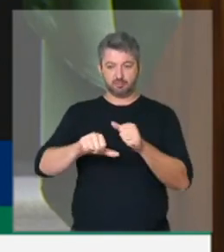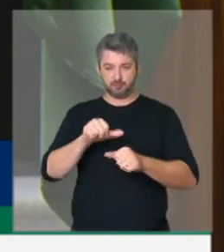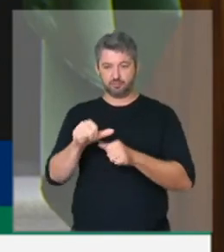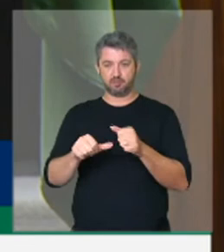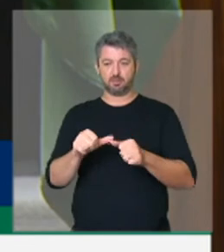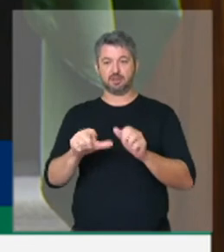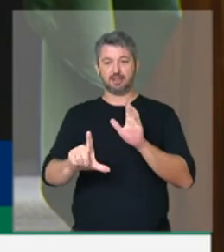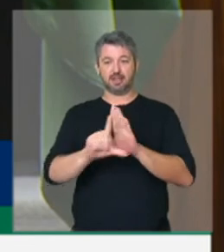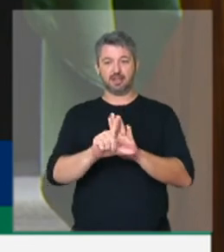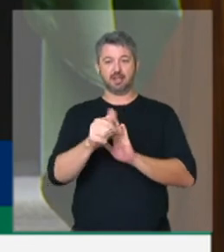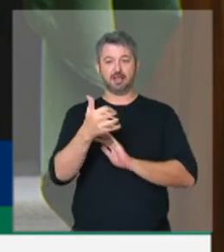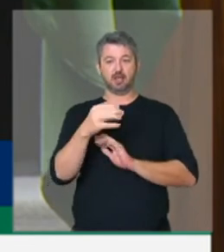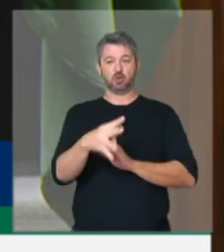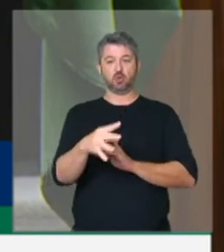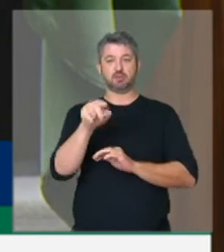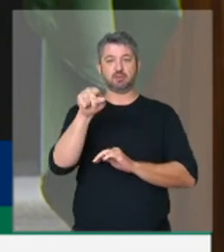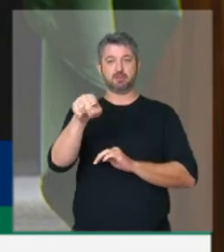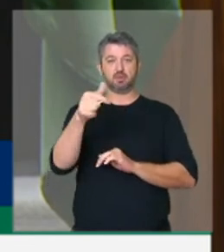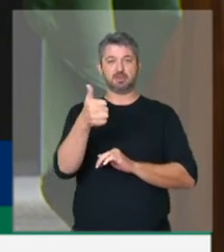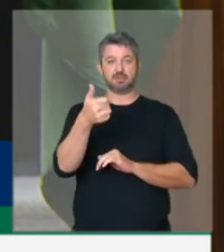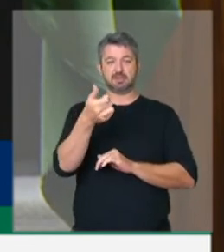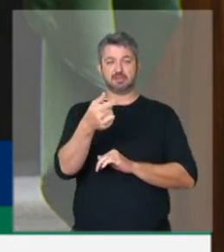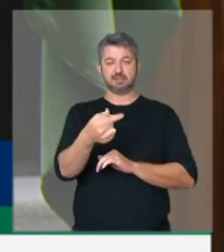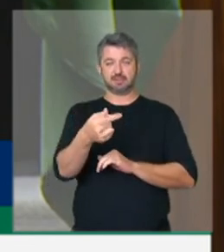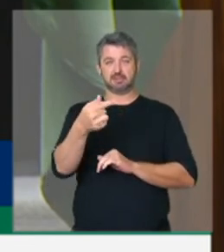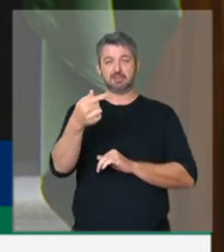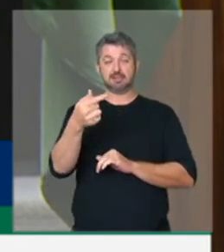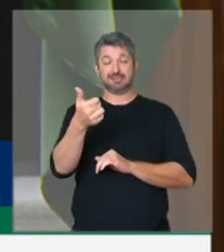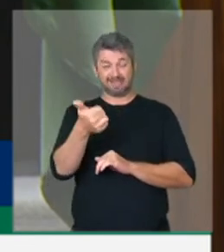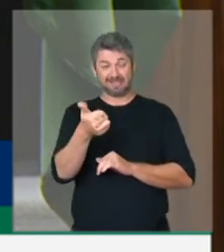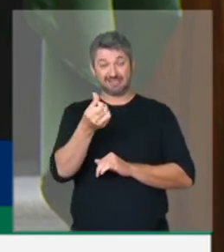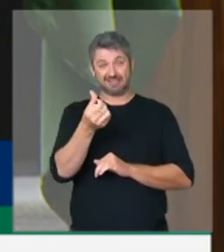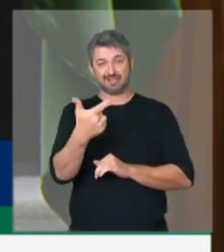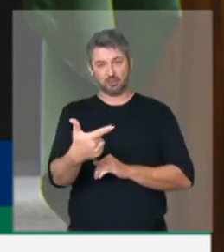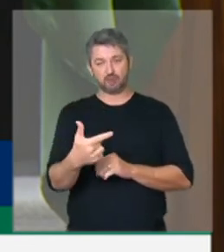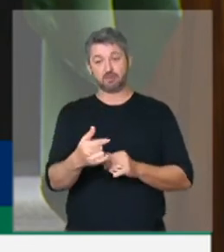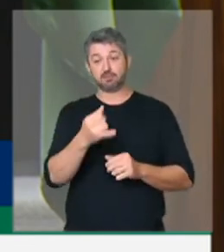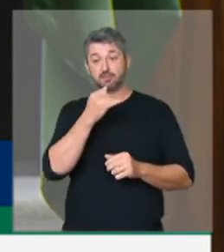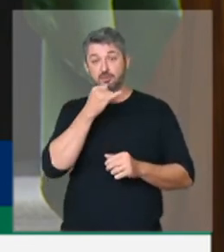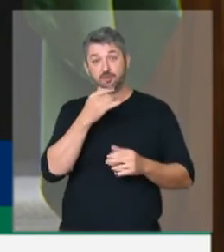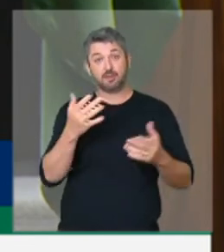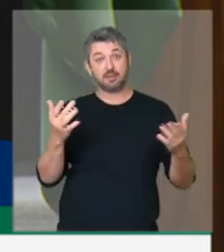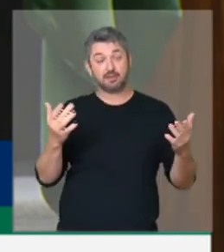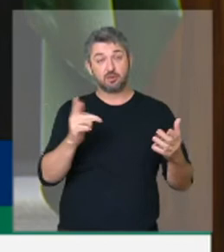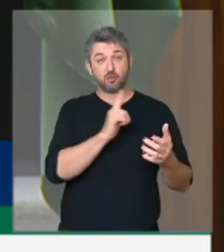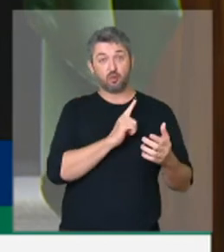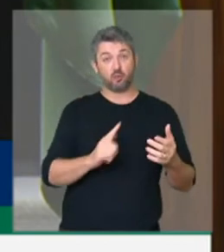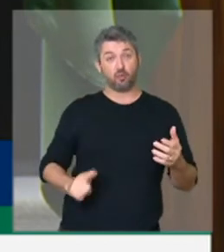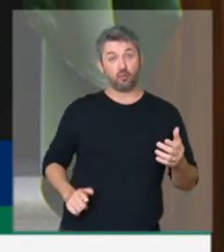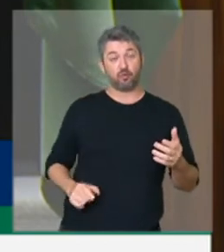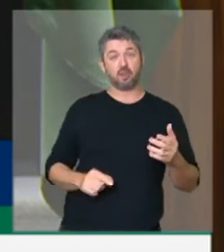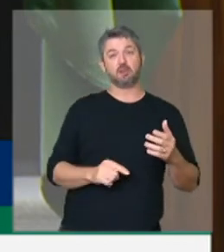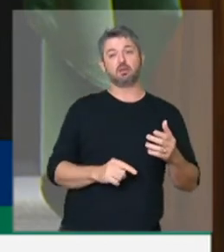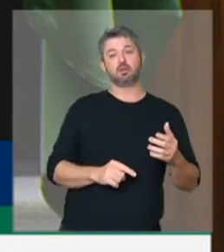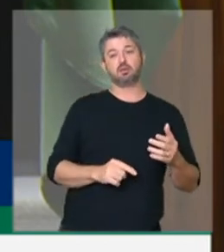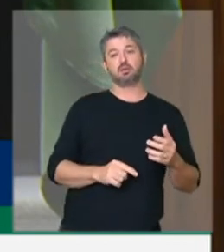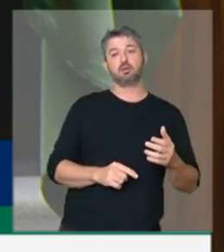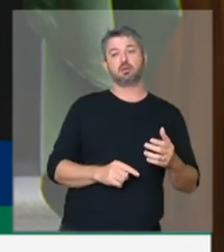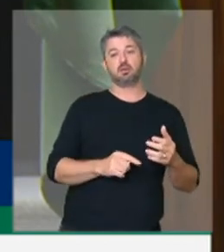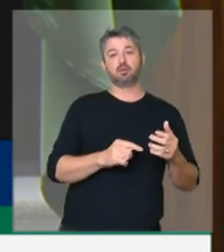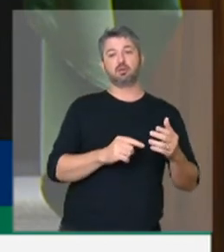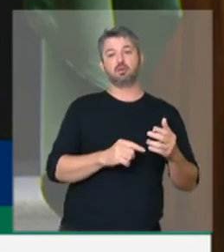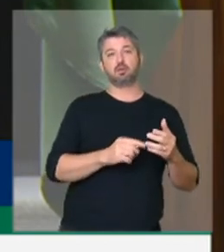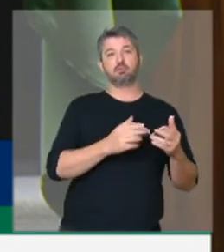na Lei 14.172. Infelizmente, o governo enviou para o